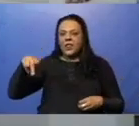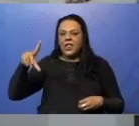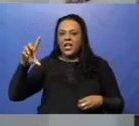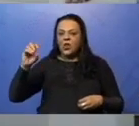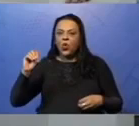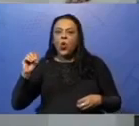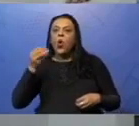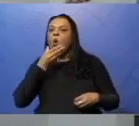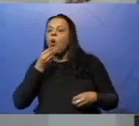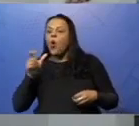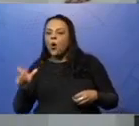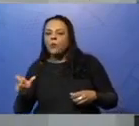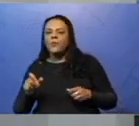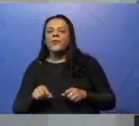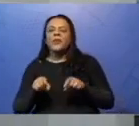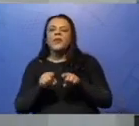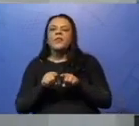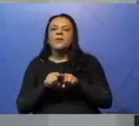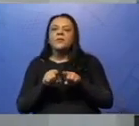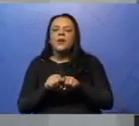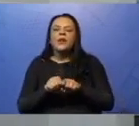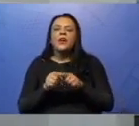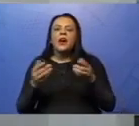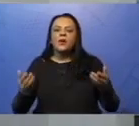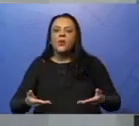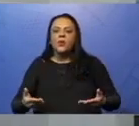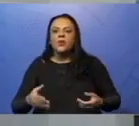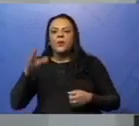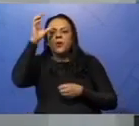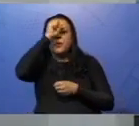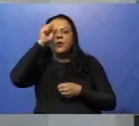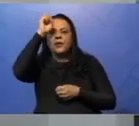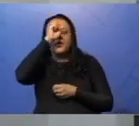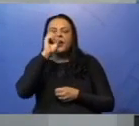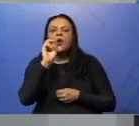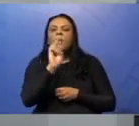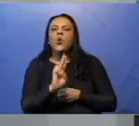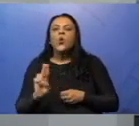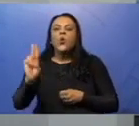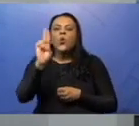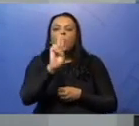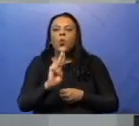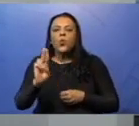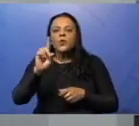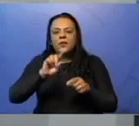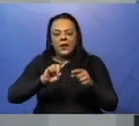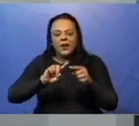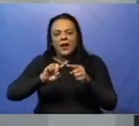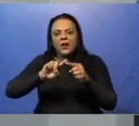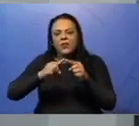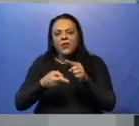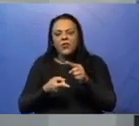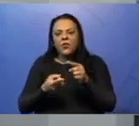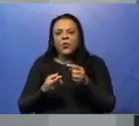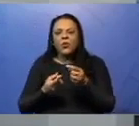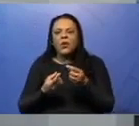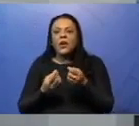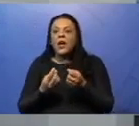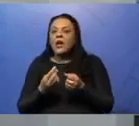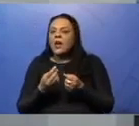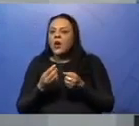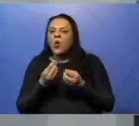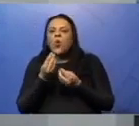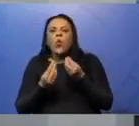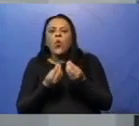uso da vírgula. Porque quando eu não devo usar uma vírgula para separar nunca o sujeito